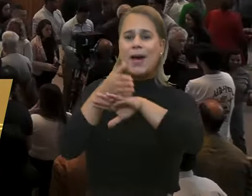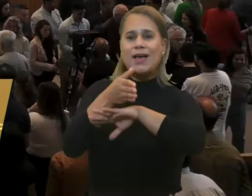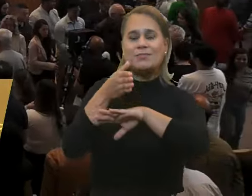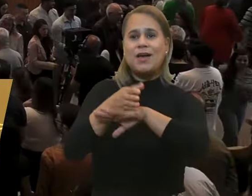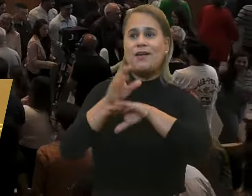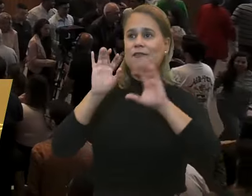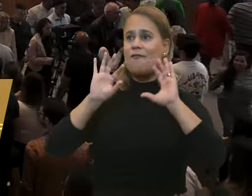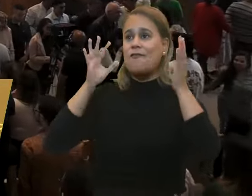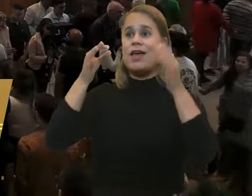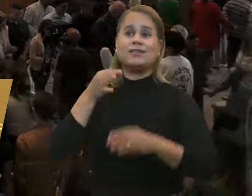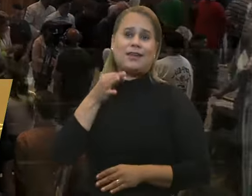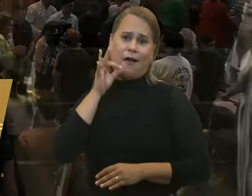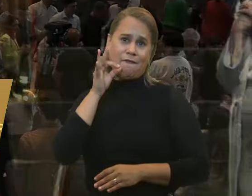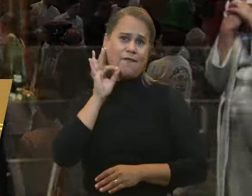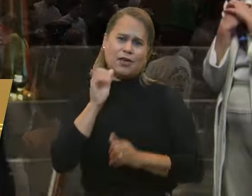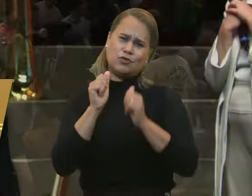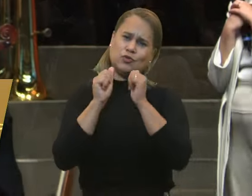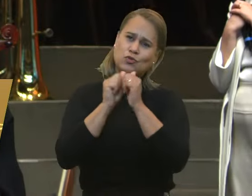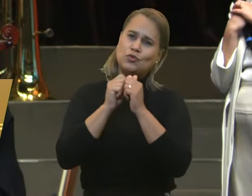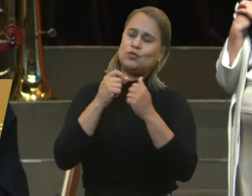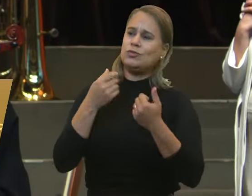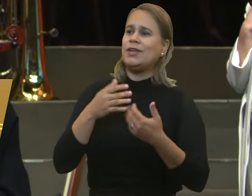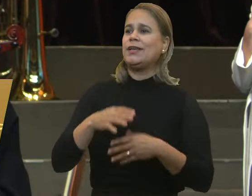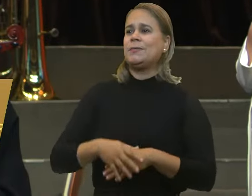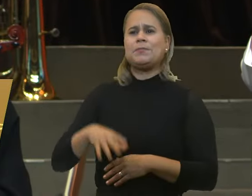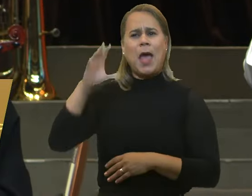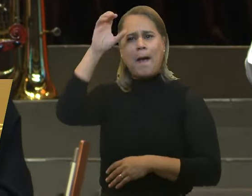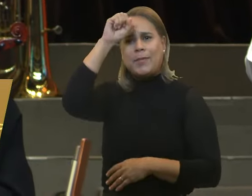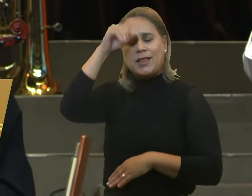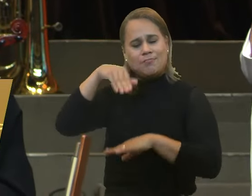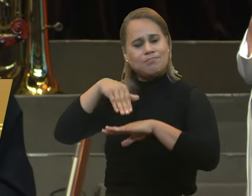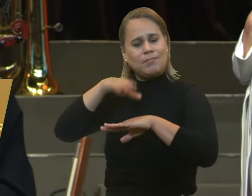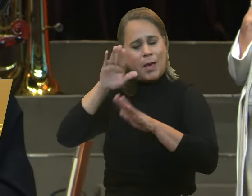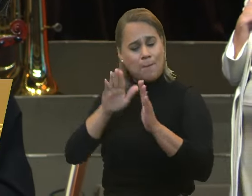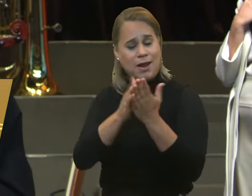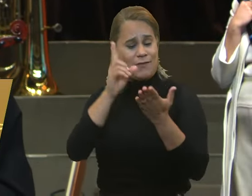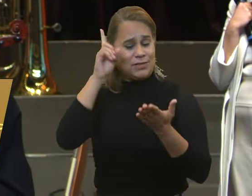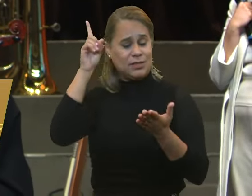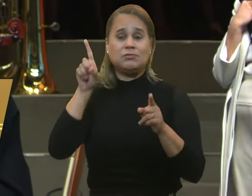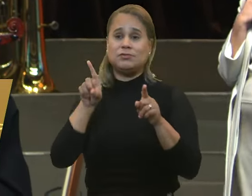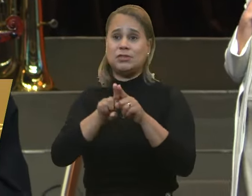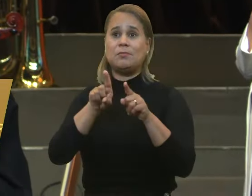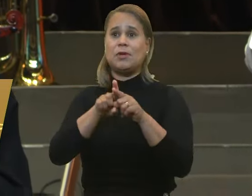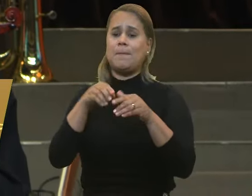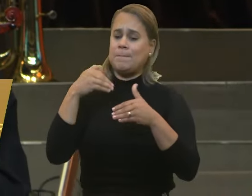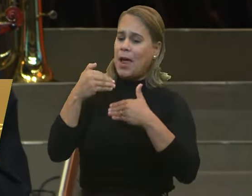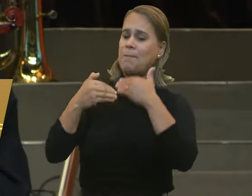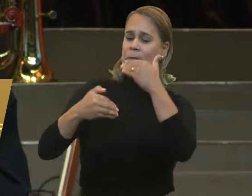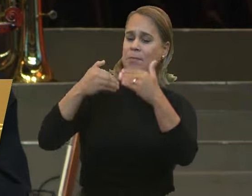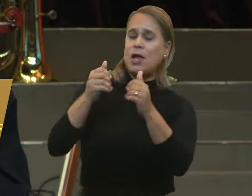festa, de um café conosco, para ouvir mais da palavra de Deus e dar novos passos com a igreja. Nós